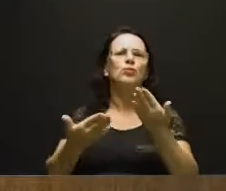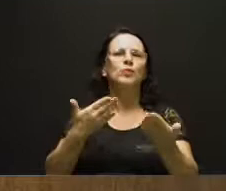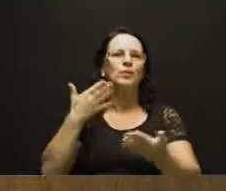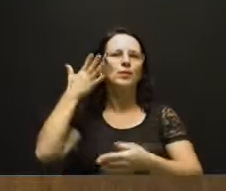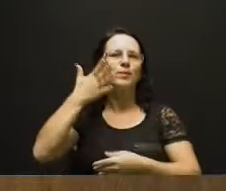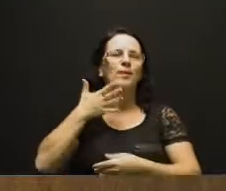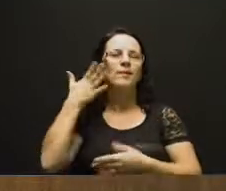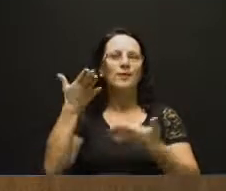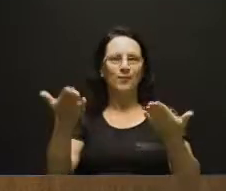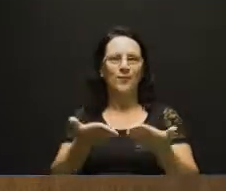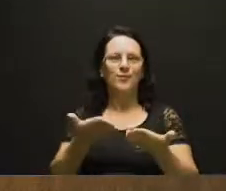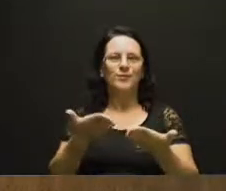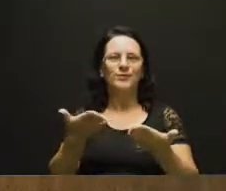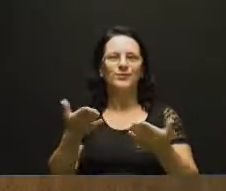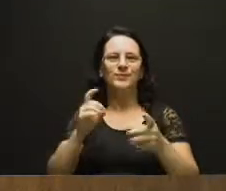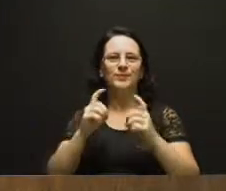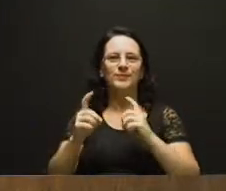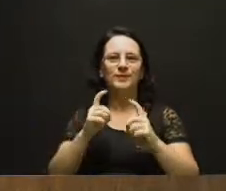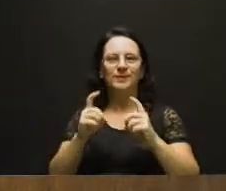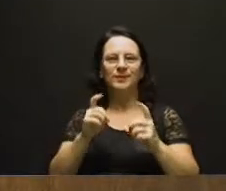presente à audiência